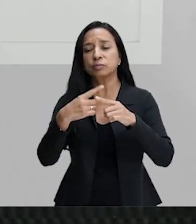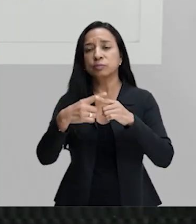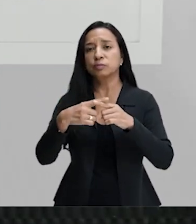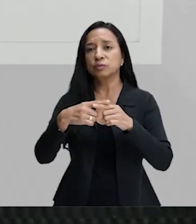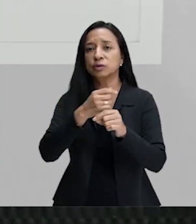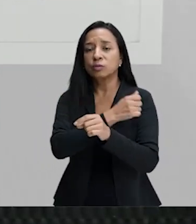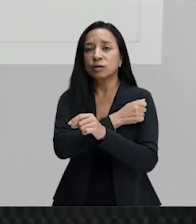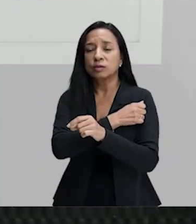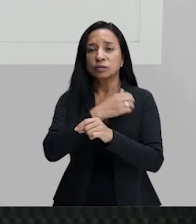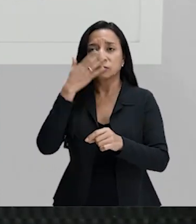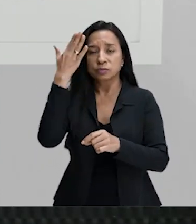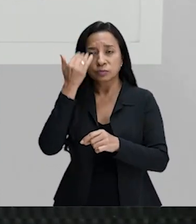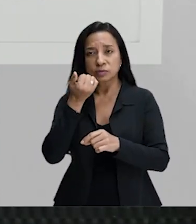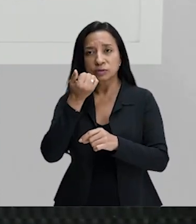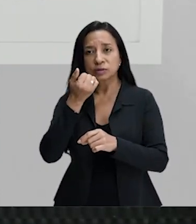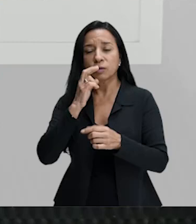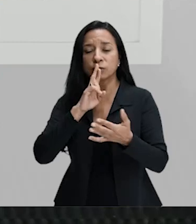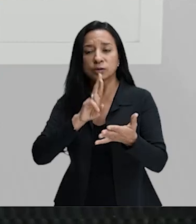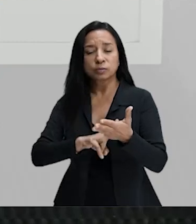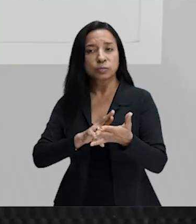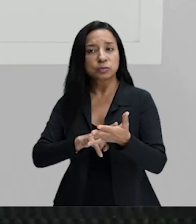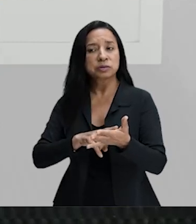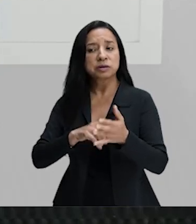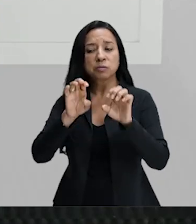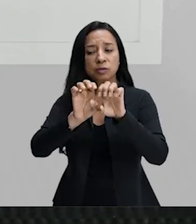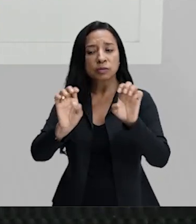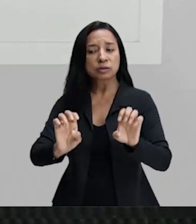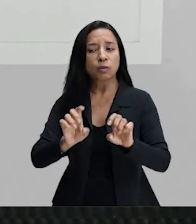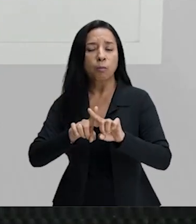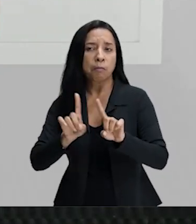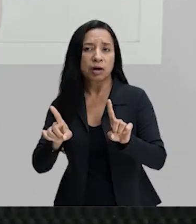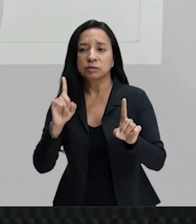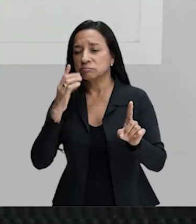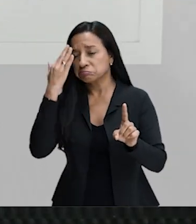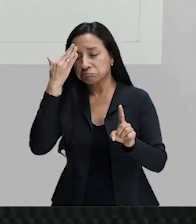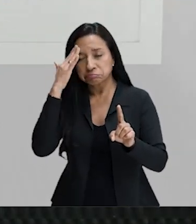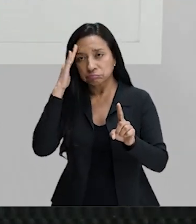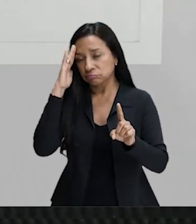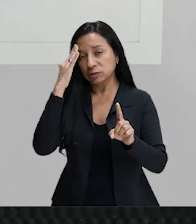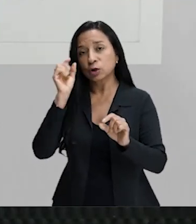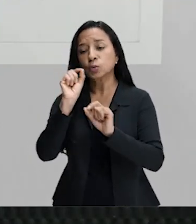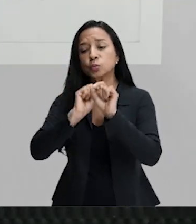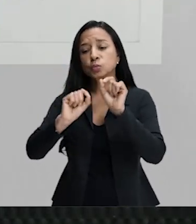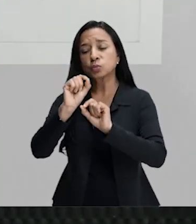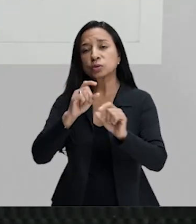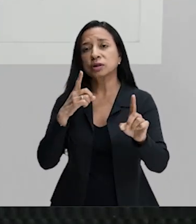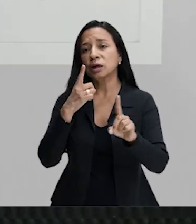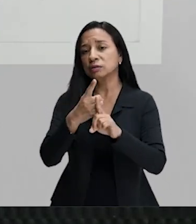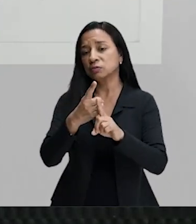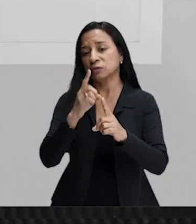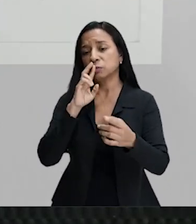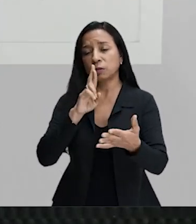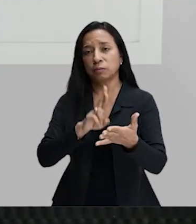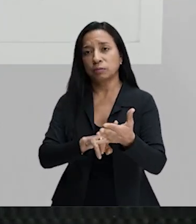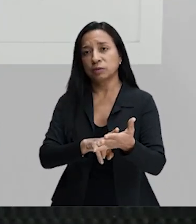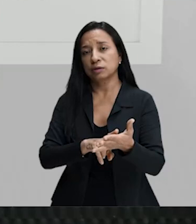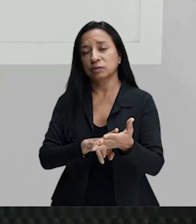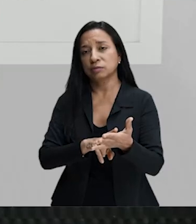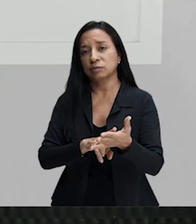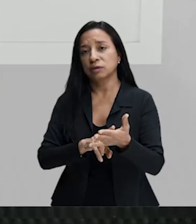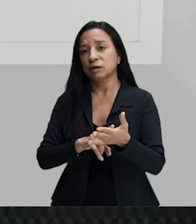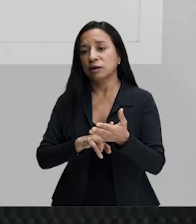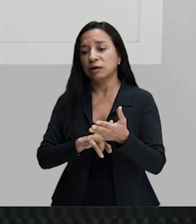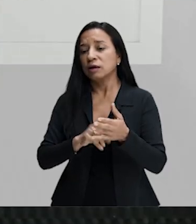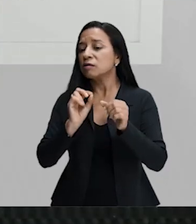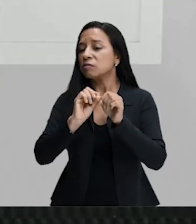mas ele não entende matematicamente o que ele está encontrando. Tá? Qual é aquele resultado, o que ele representa. Tá? Então, quando você resolve uma equação,